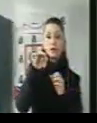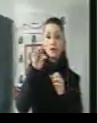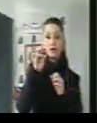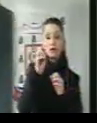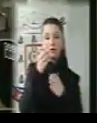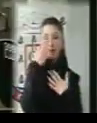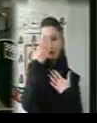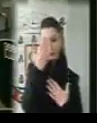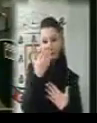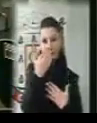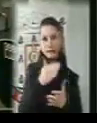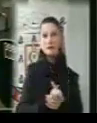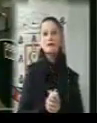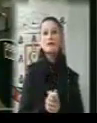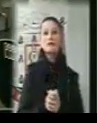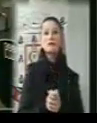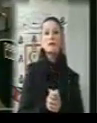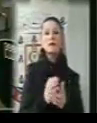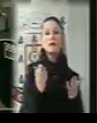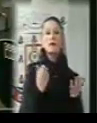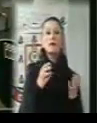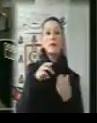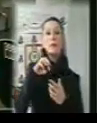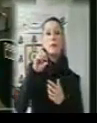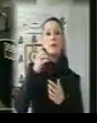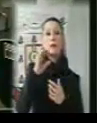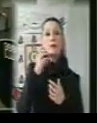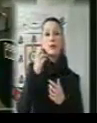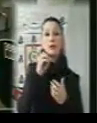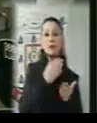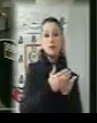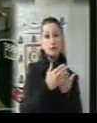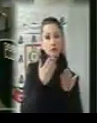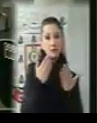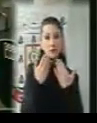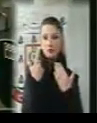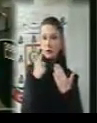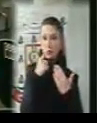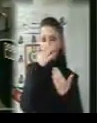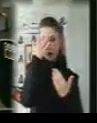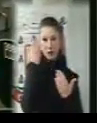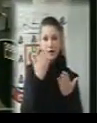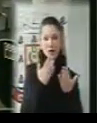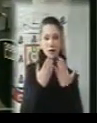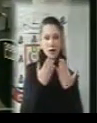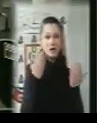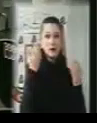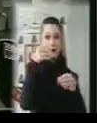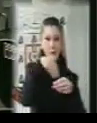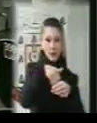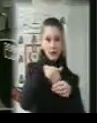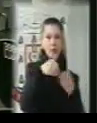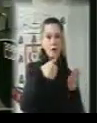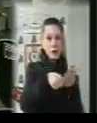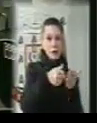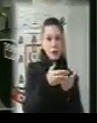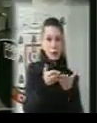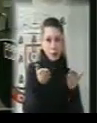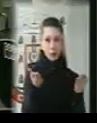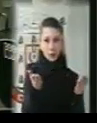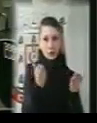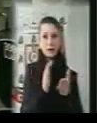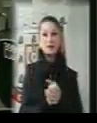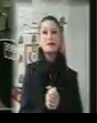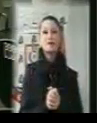obrigado. Moção continua em discussão. Não havendo assim queira discutir, em votação. Os contrários se manifestem. Aprovado por